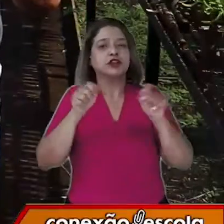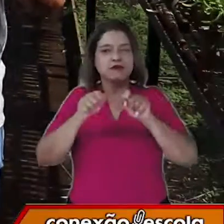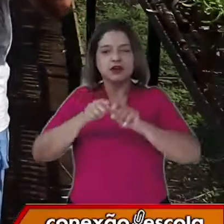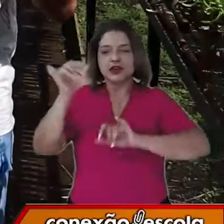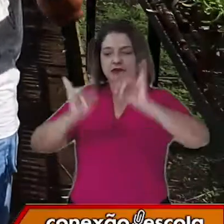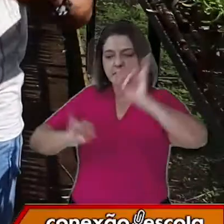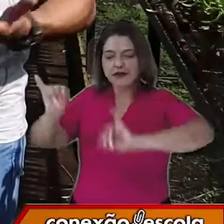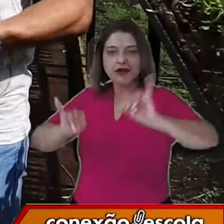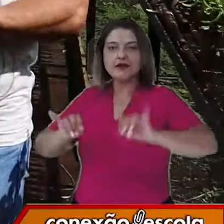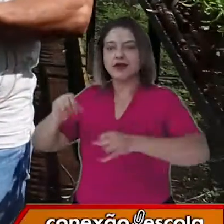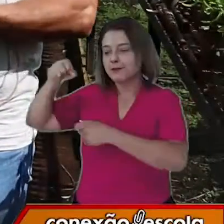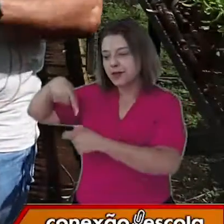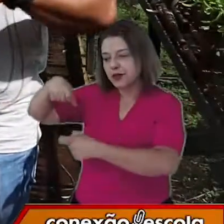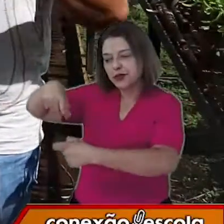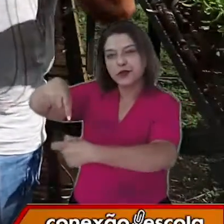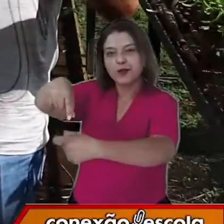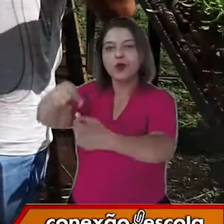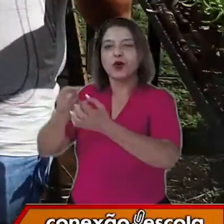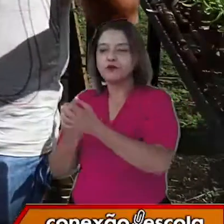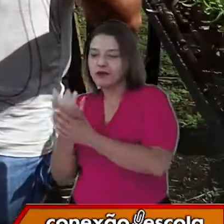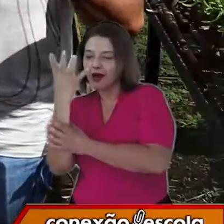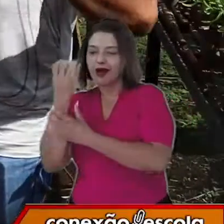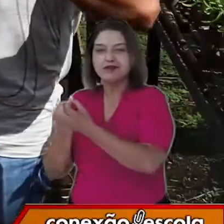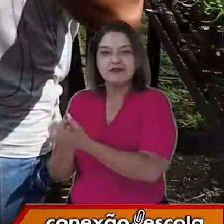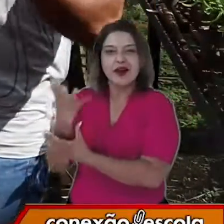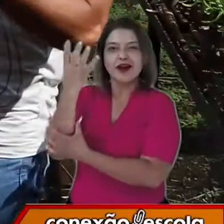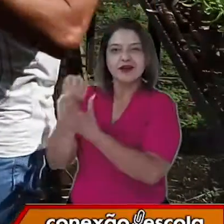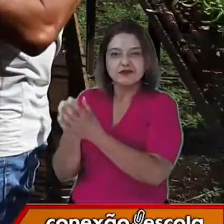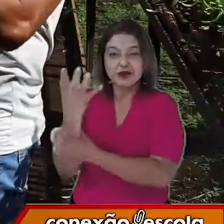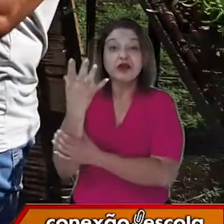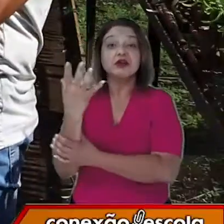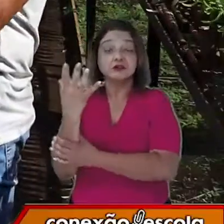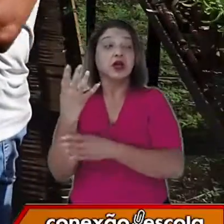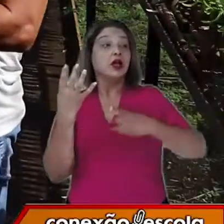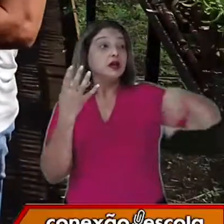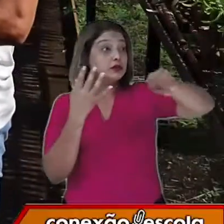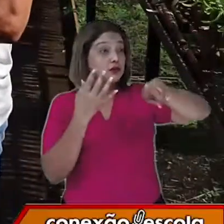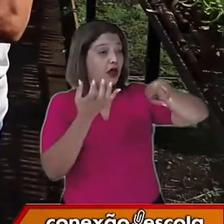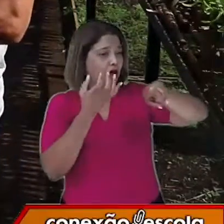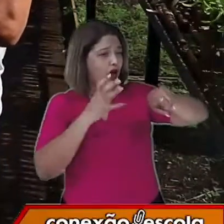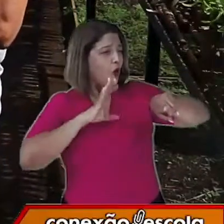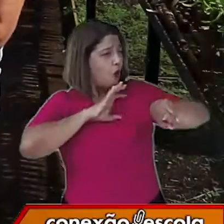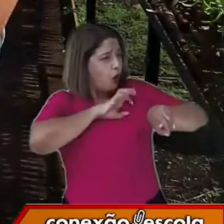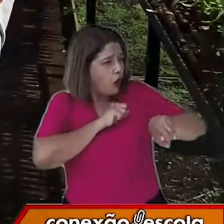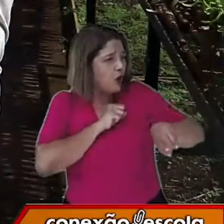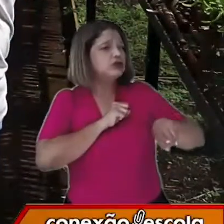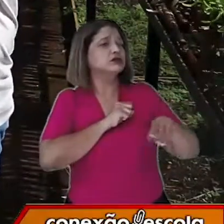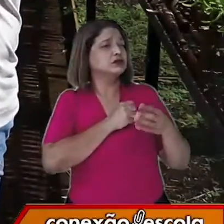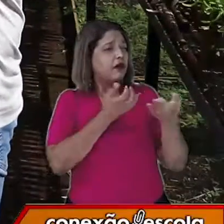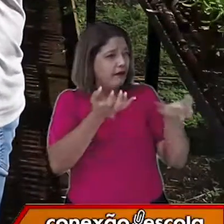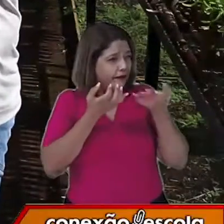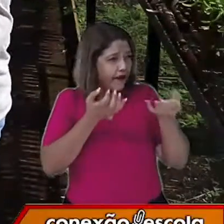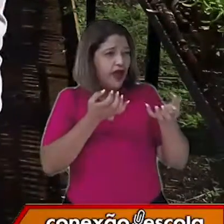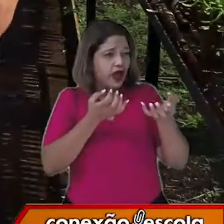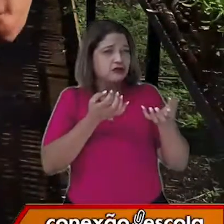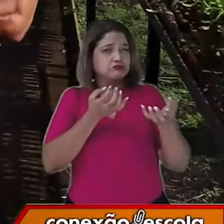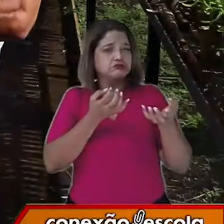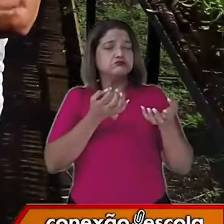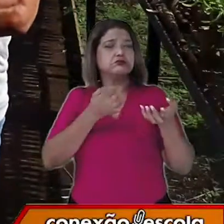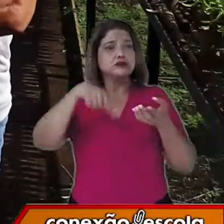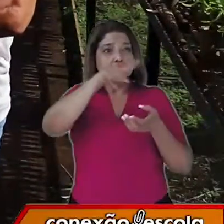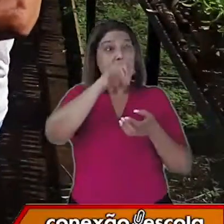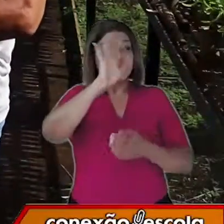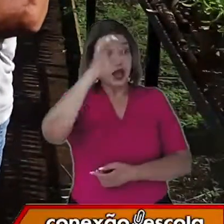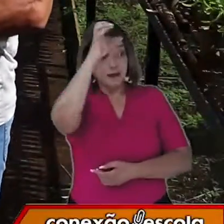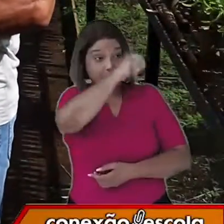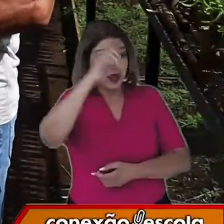elas são doadas, né, para aqueles produtores que desenvolveram um sentimento pela natureza, ou seja, receberam a